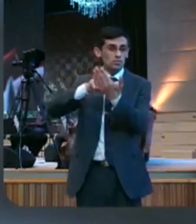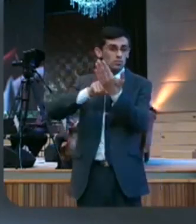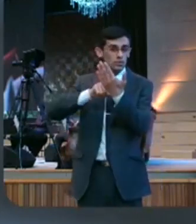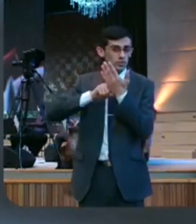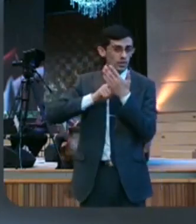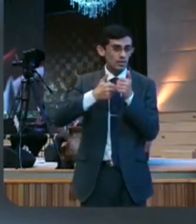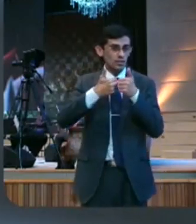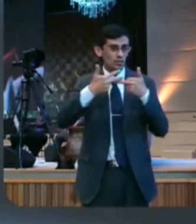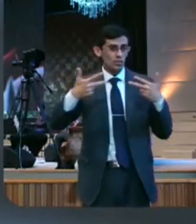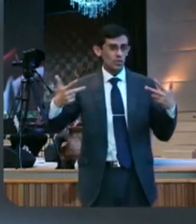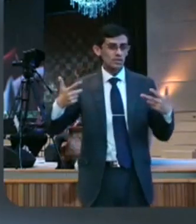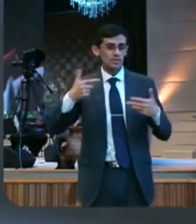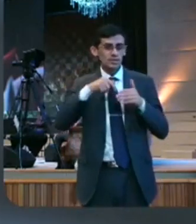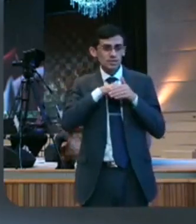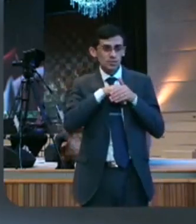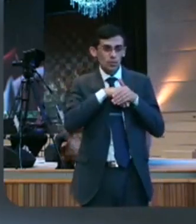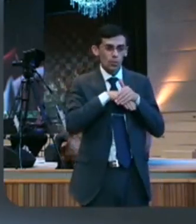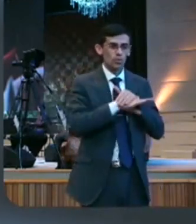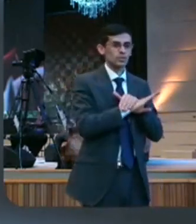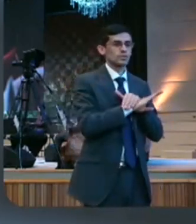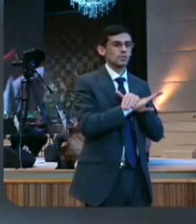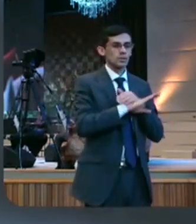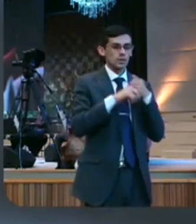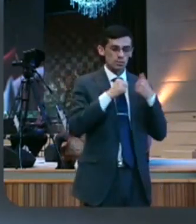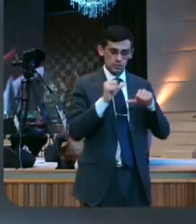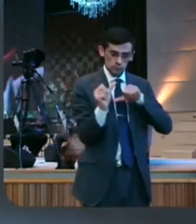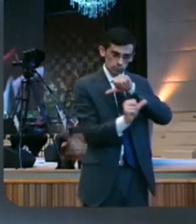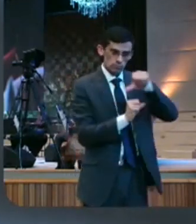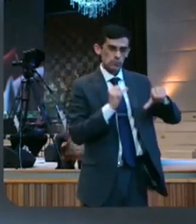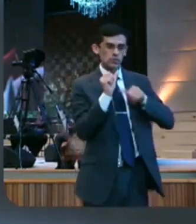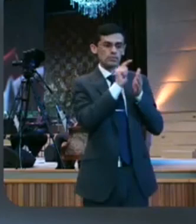estão enterradas no fundo da tenda, que você vai ter que tirar.